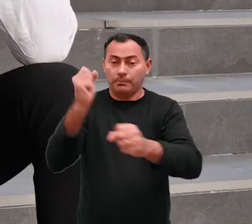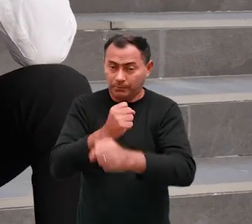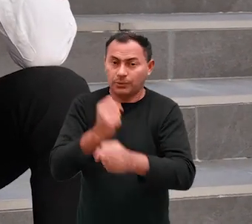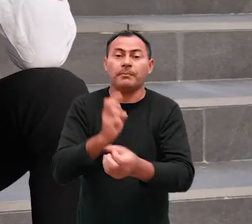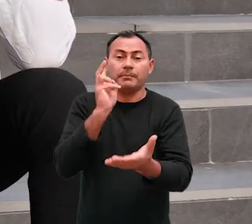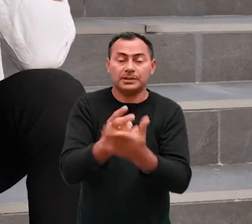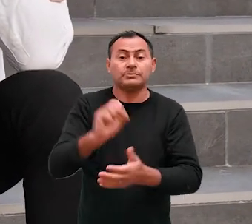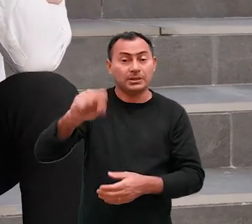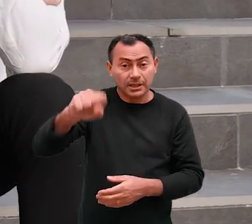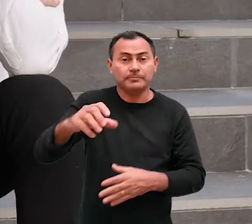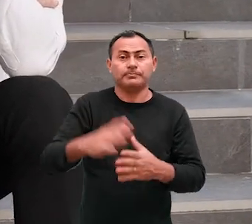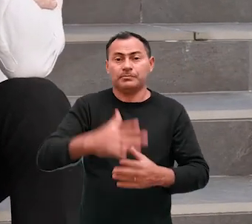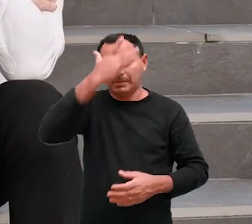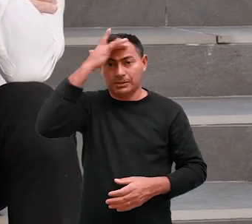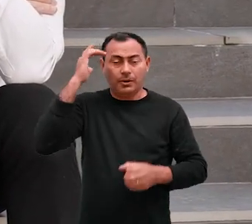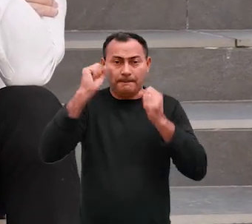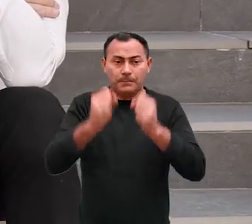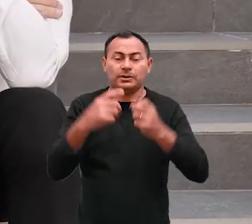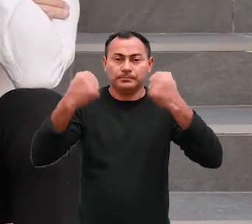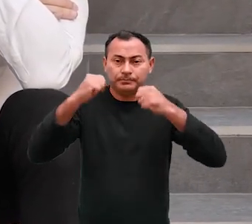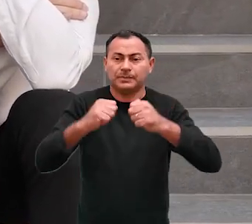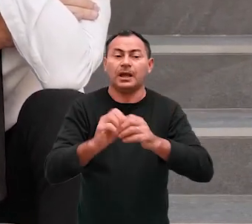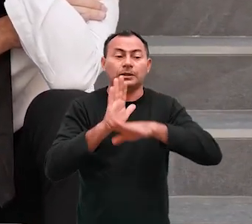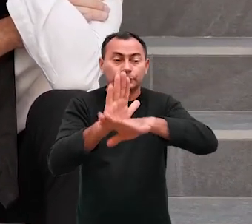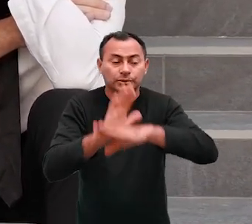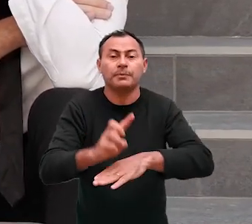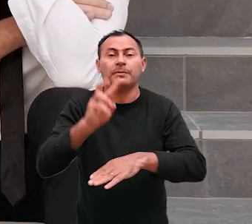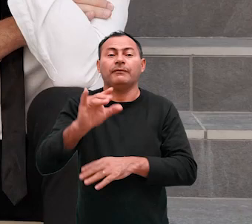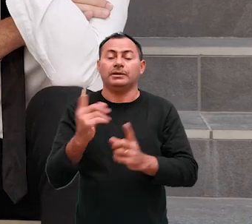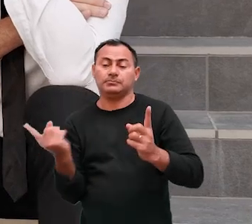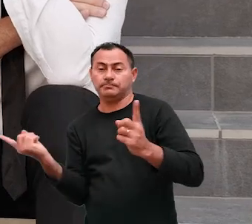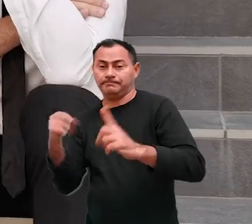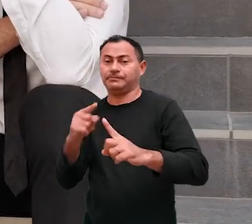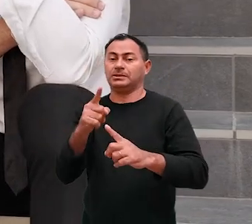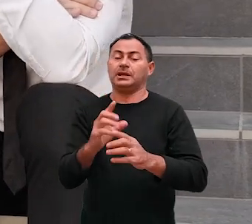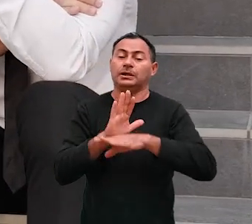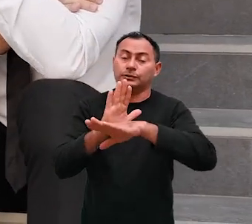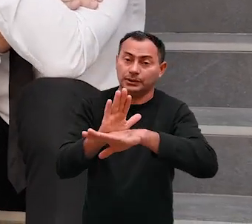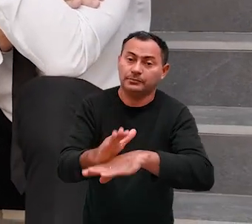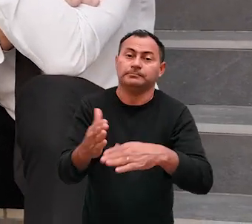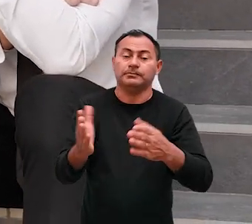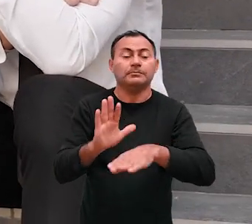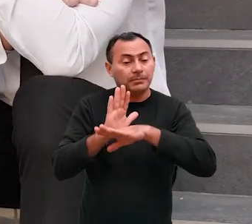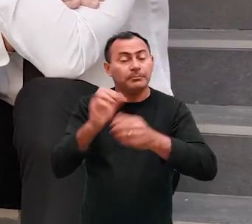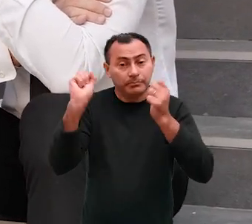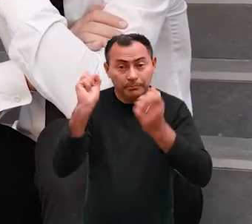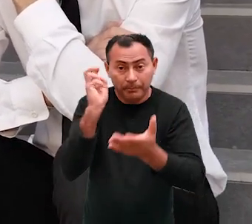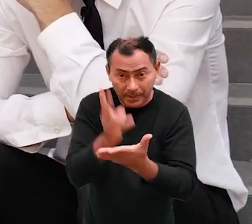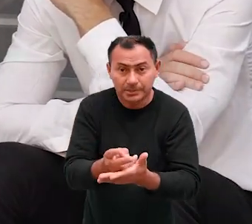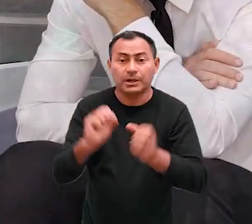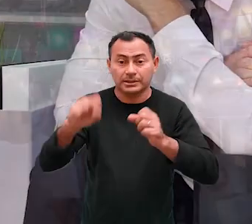Construa mesmo assim. As pessoas podem precisar de ajuda, mas vão atacá-lo se você as ajudar.